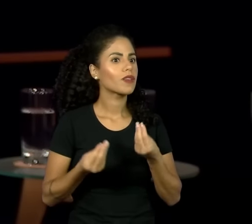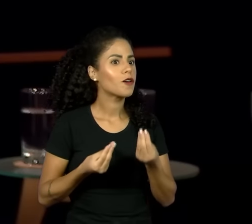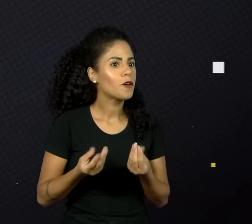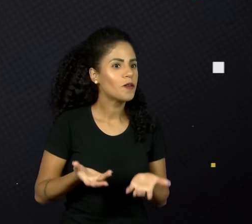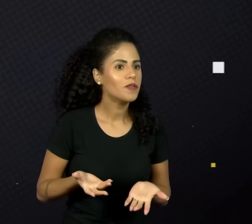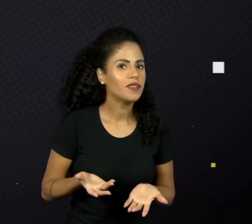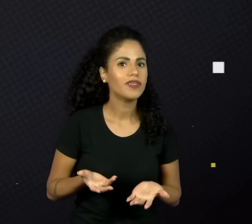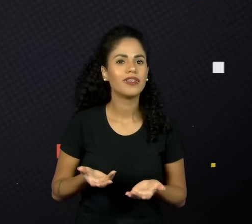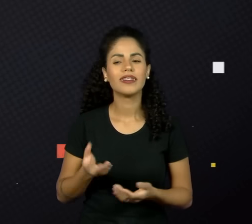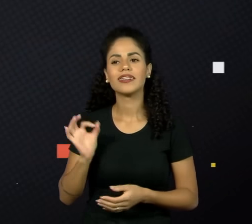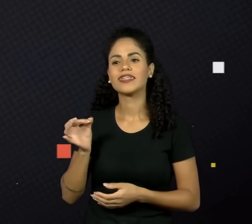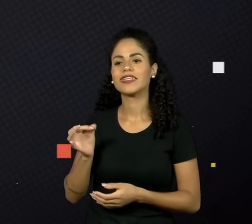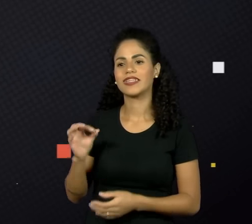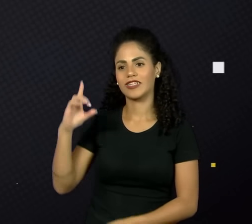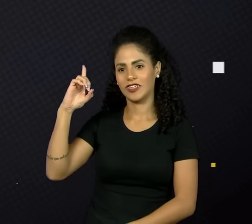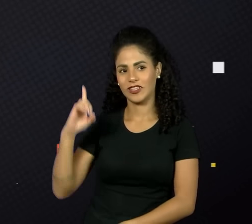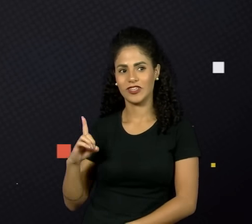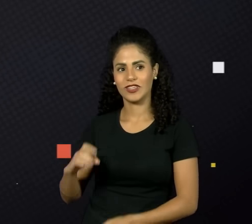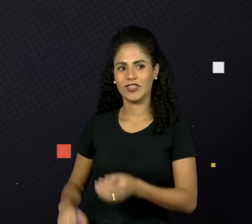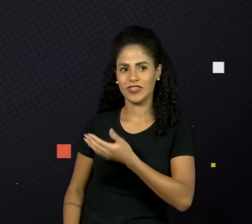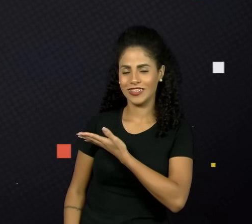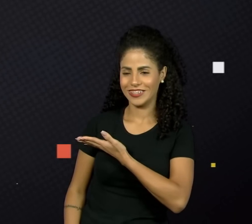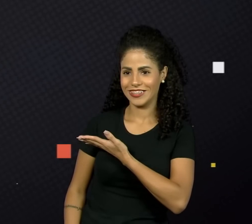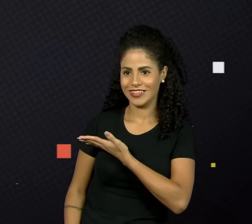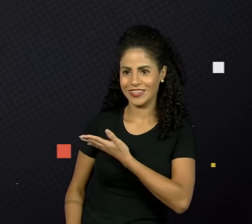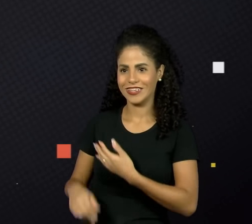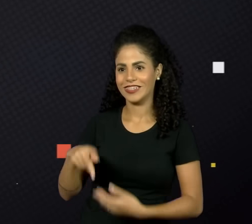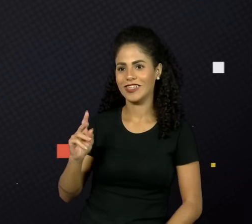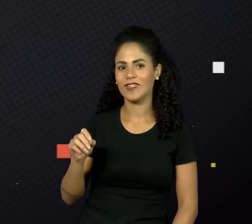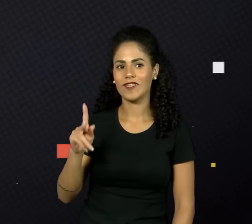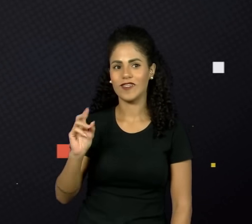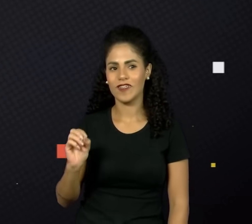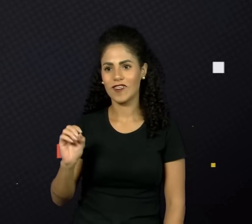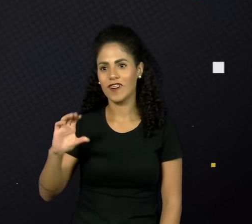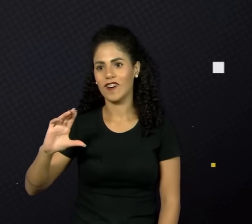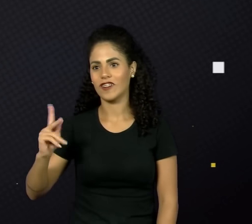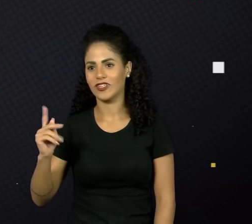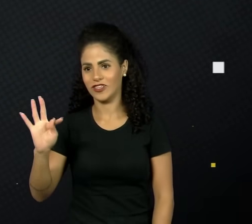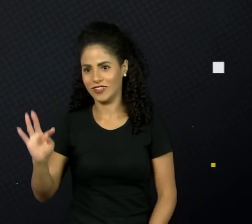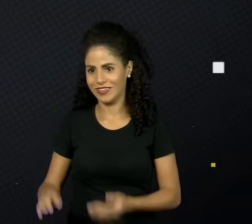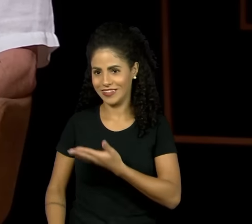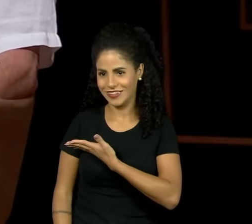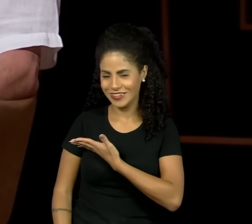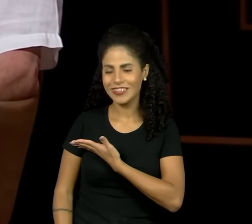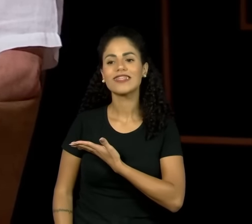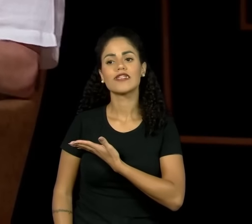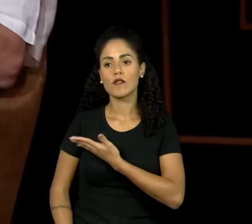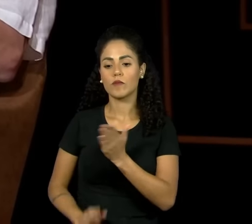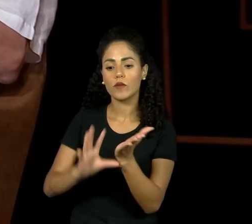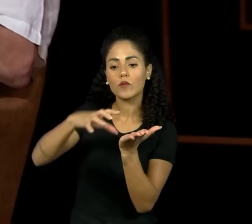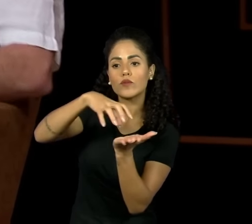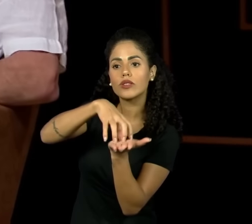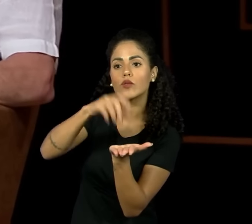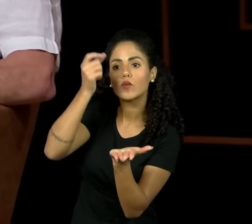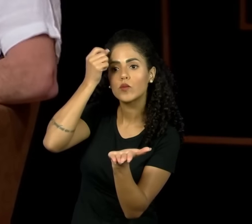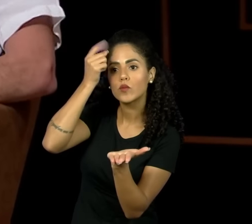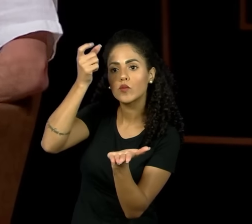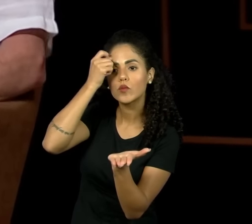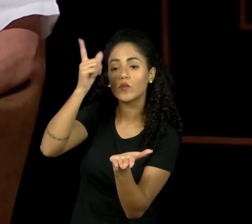é foi uma direção do cocote cocote e aquele grupo de teatro do centro cultural que era